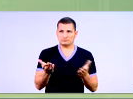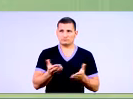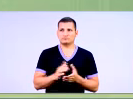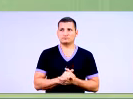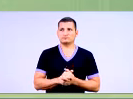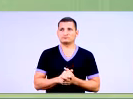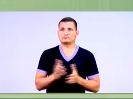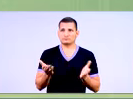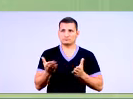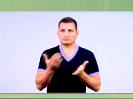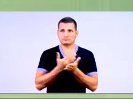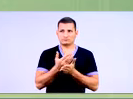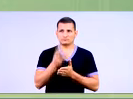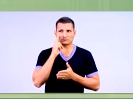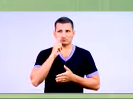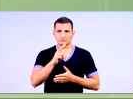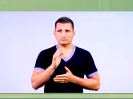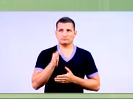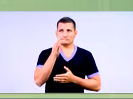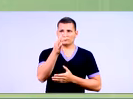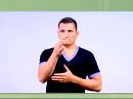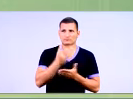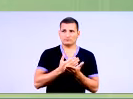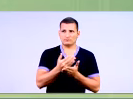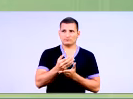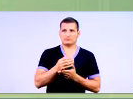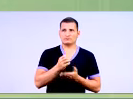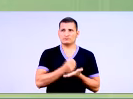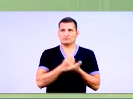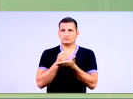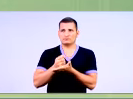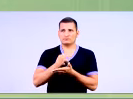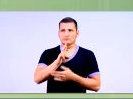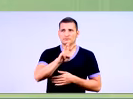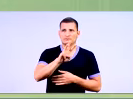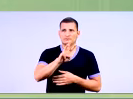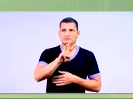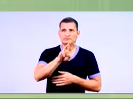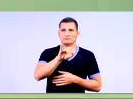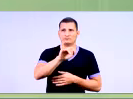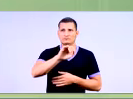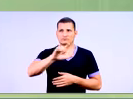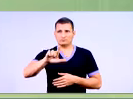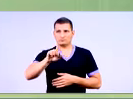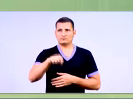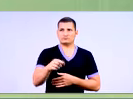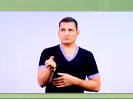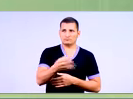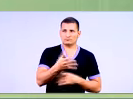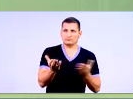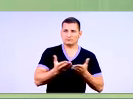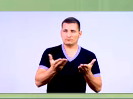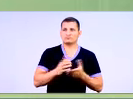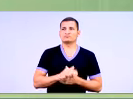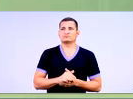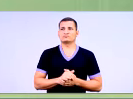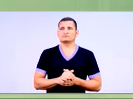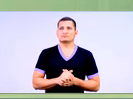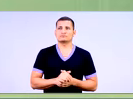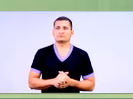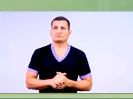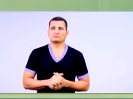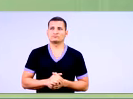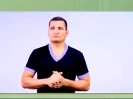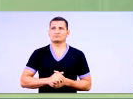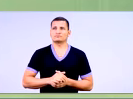o futuro. Começa com o auxiliar will, que é a novidade de hoje. Will you be a